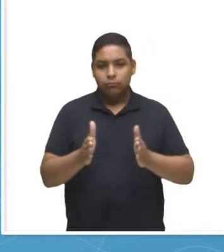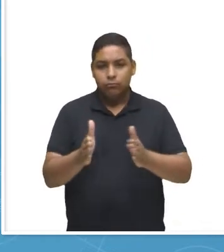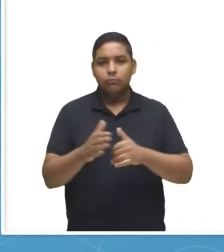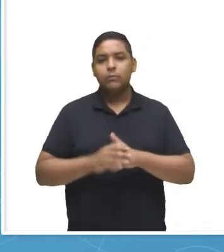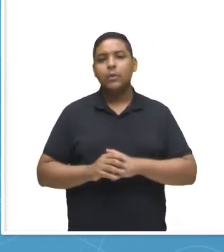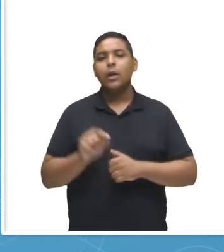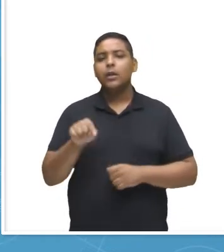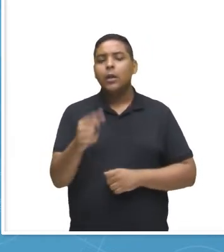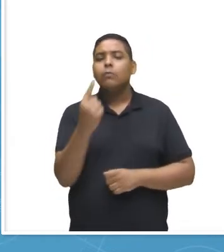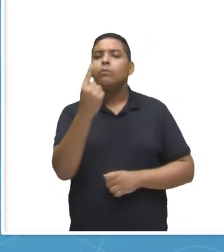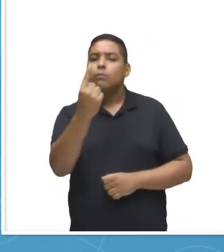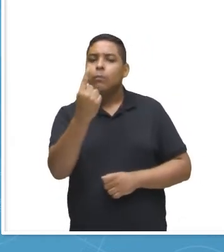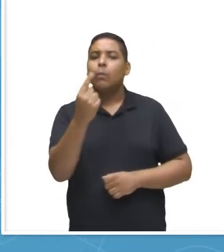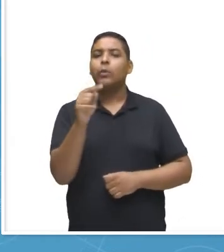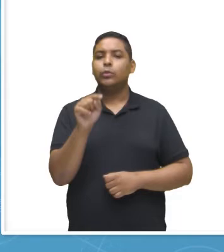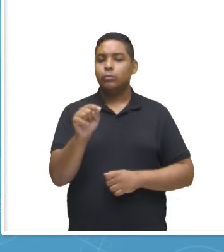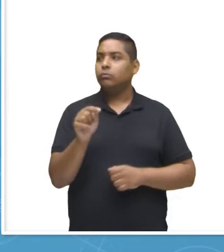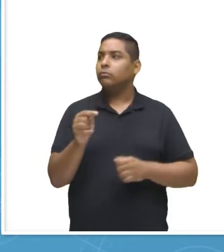um ponto em comum.